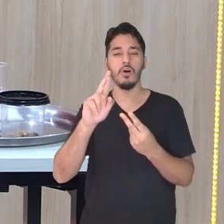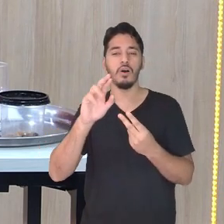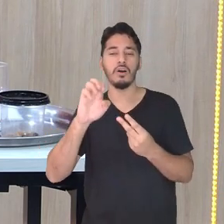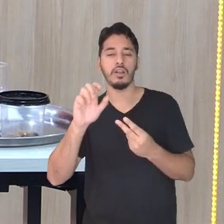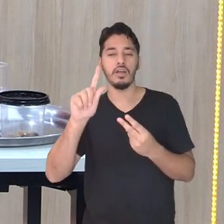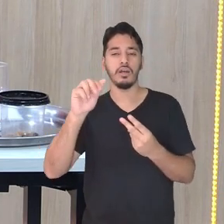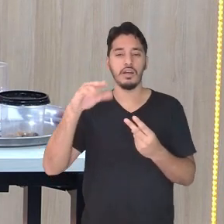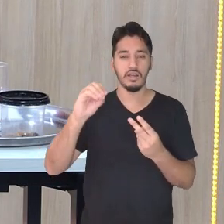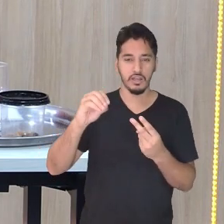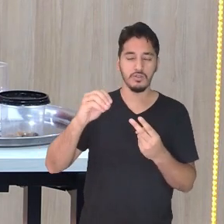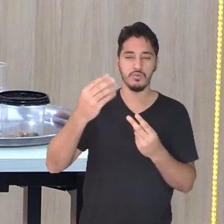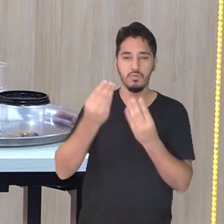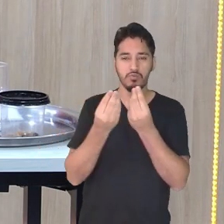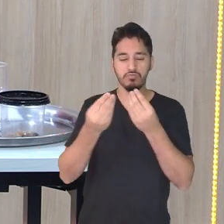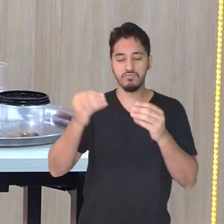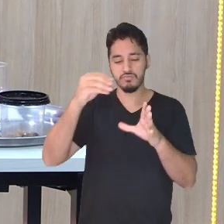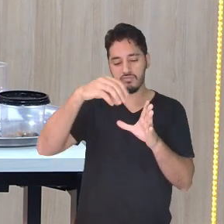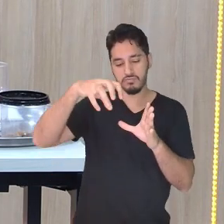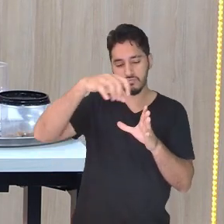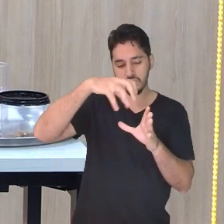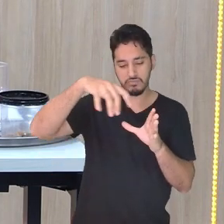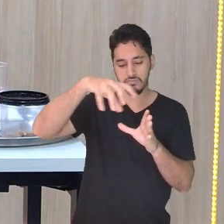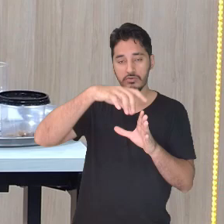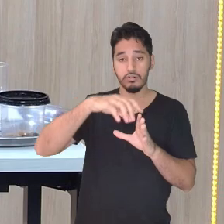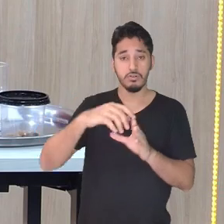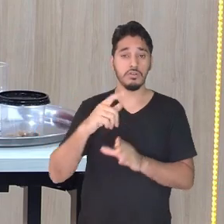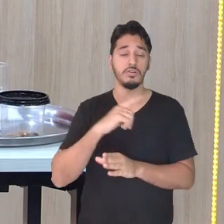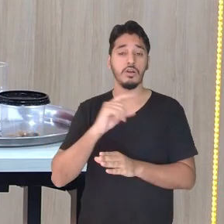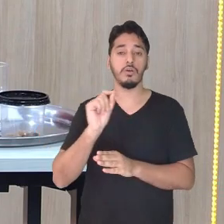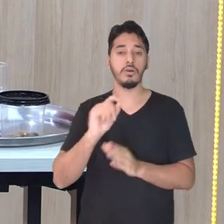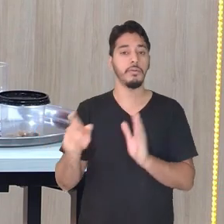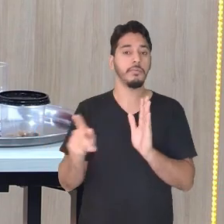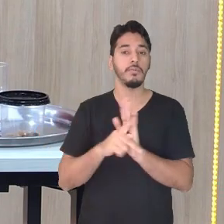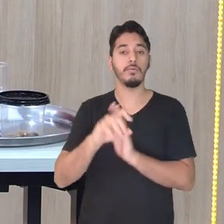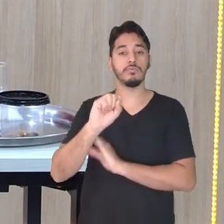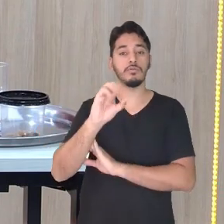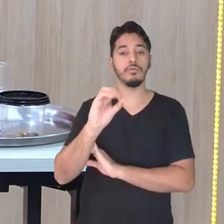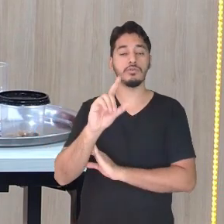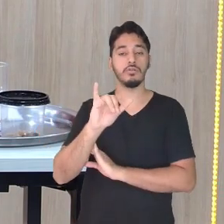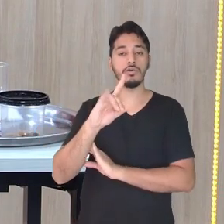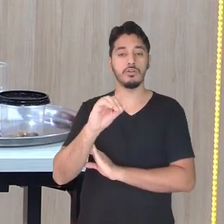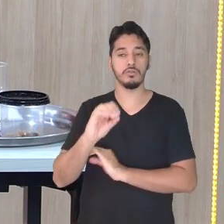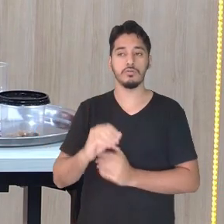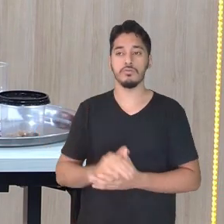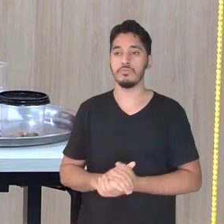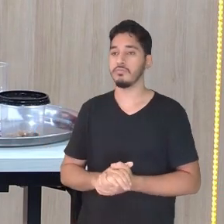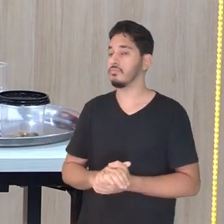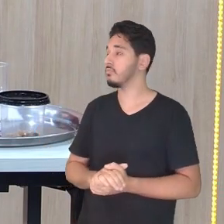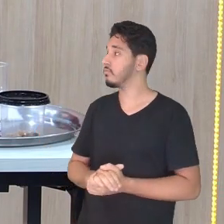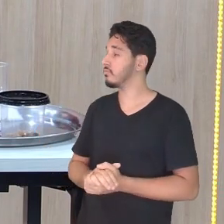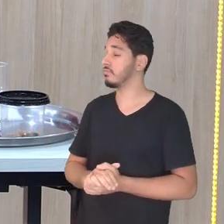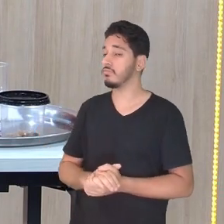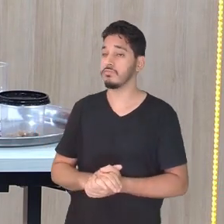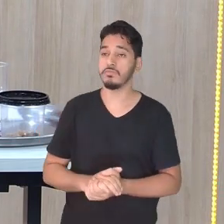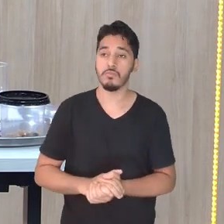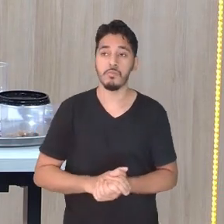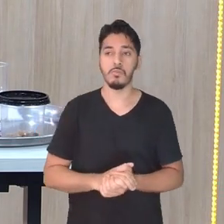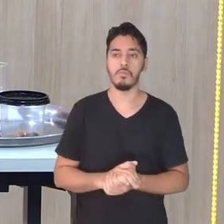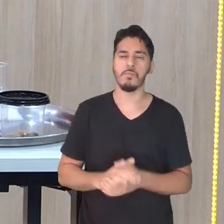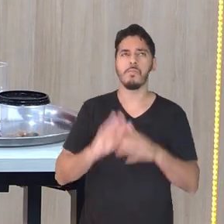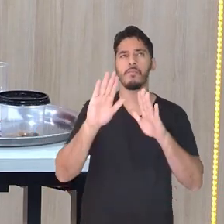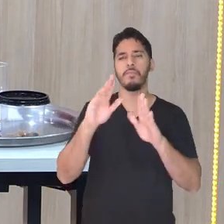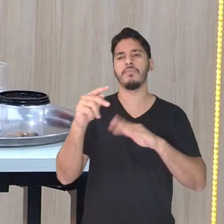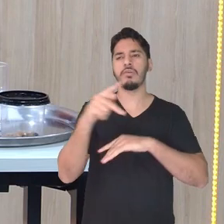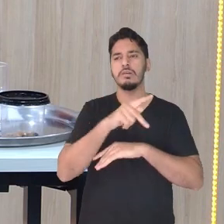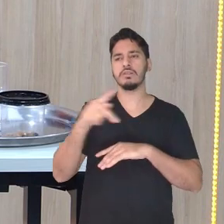uma outra, né, vamos dizer assim, está aí no estado sólido. O que é que nós temos mais?